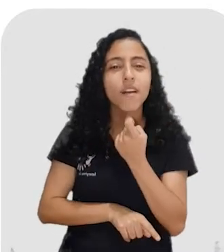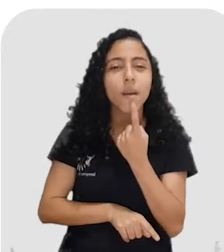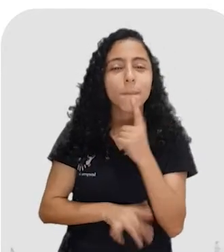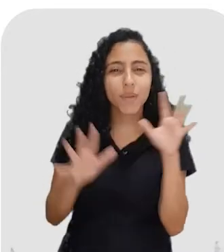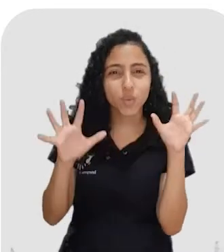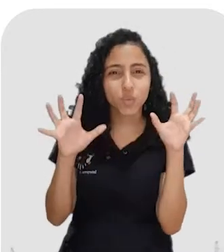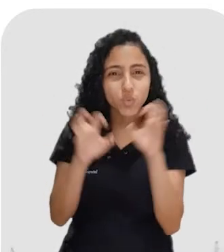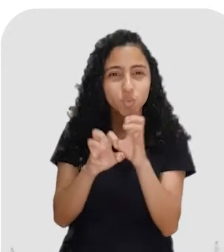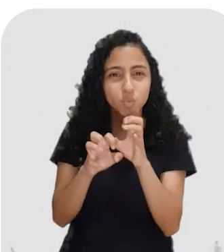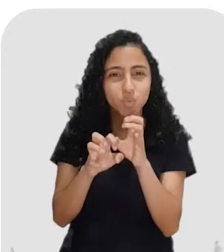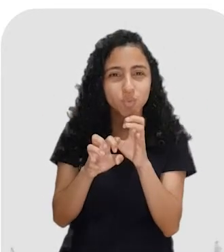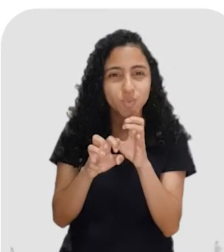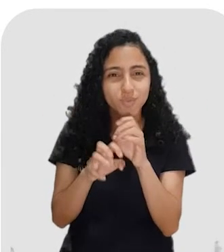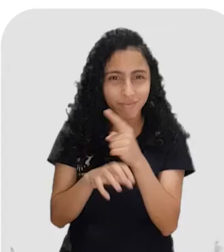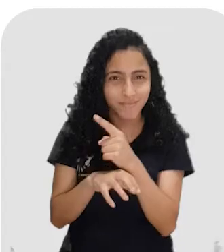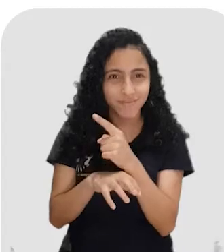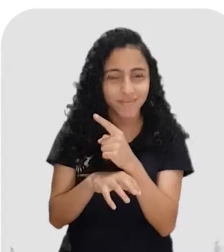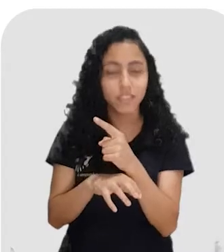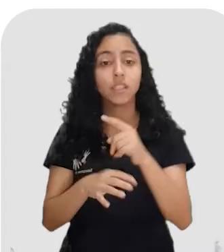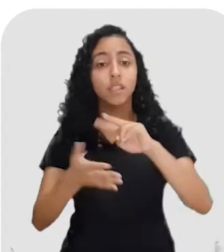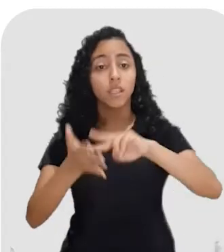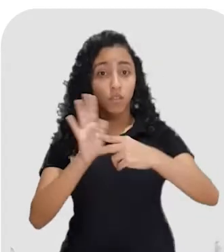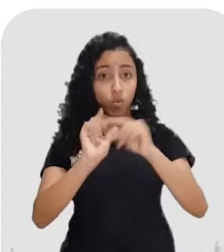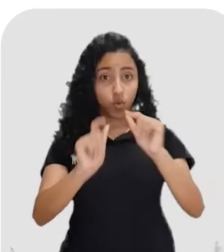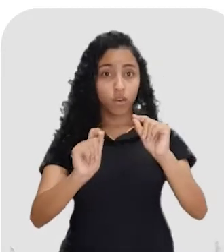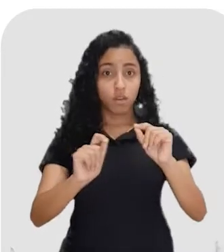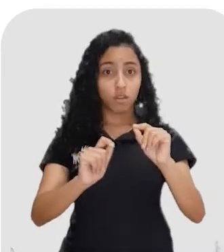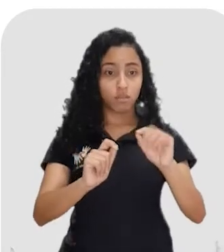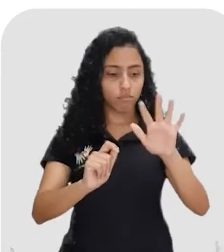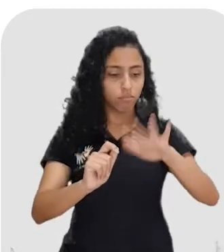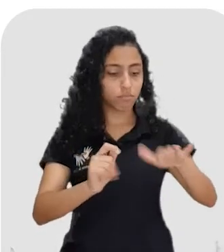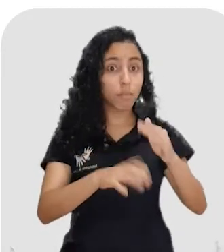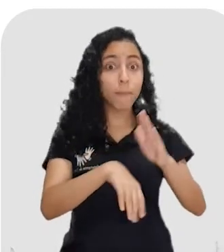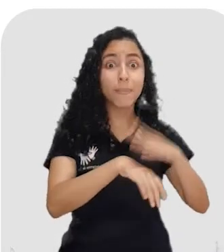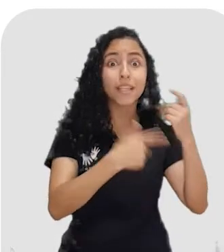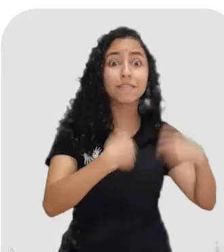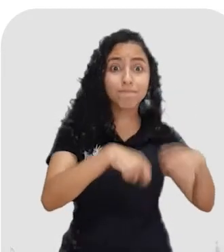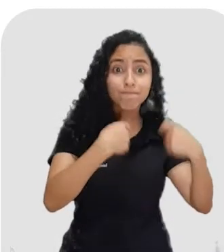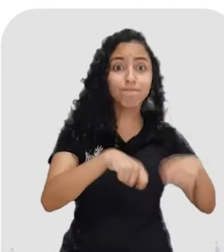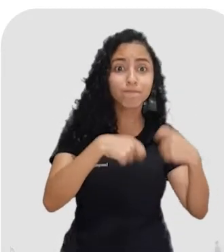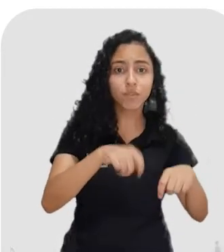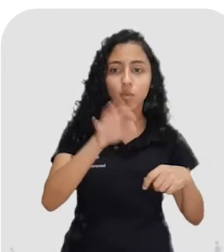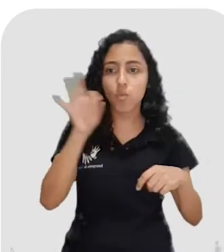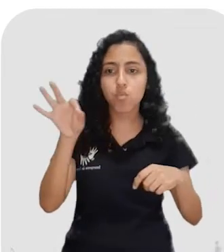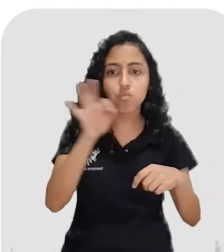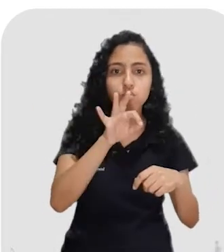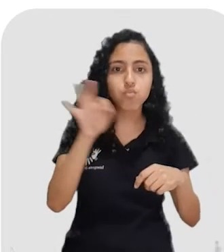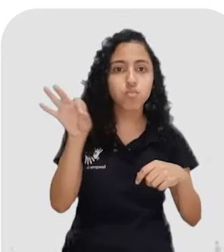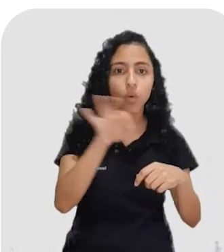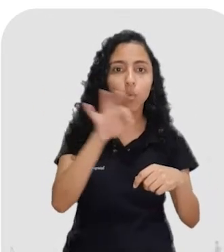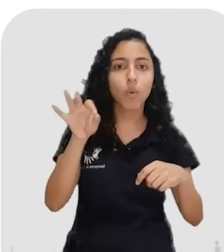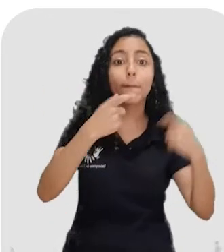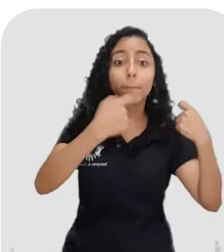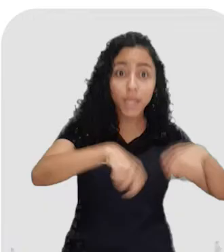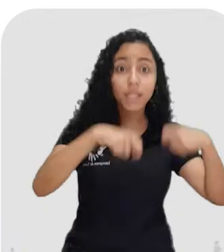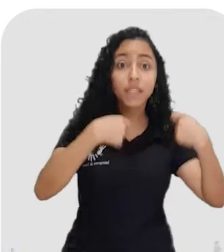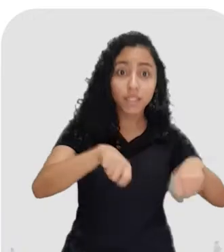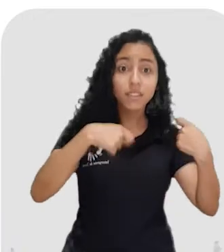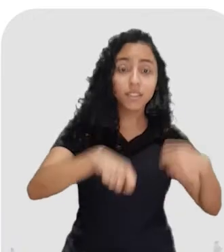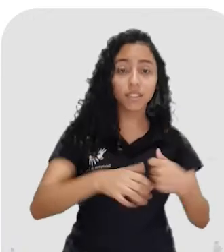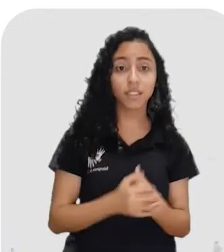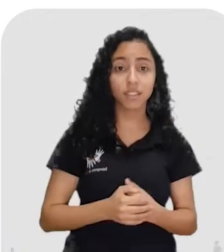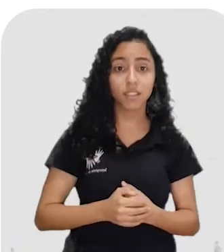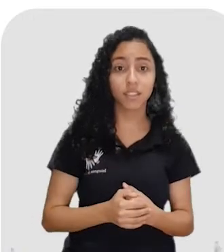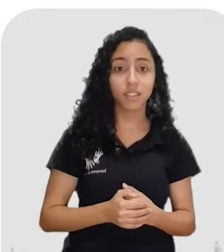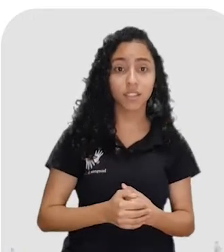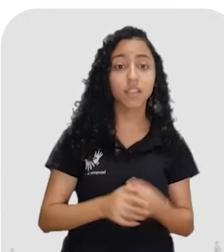em vermelho, mais escuro. O que quer dizer isso? São as áreas com a maior dependência de polinizadores, de culturas agrícolas que têm